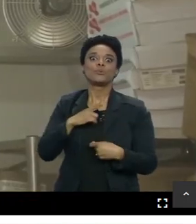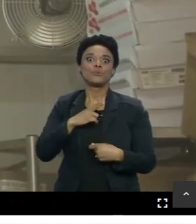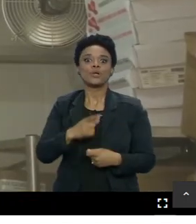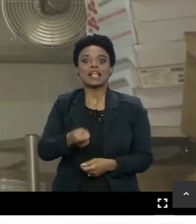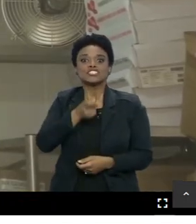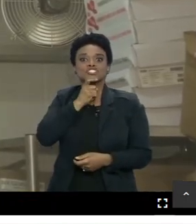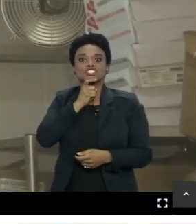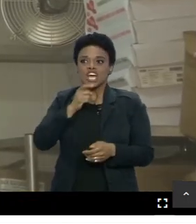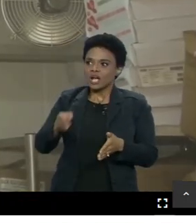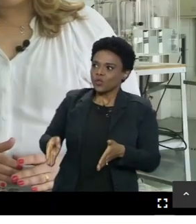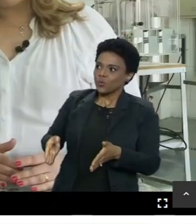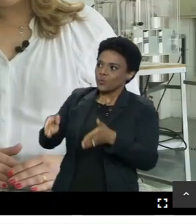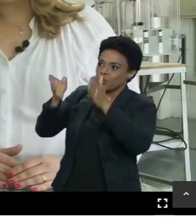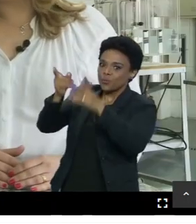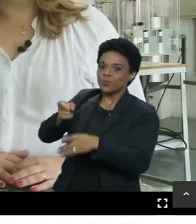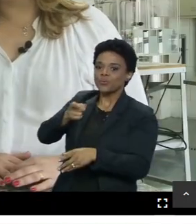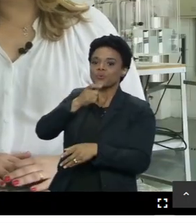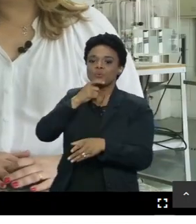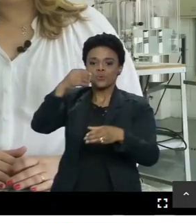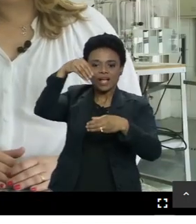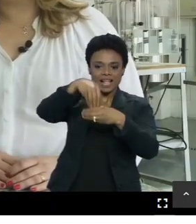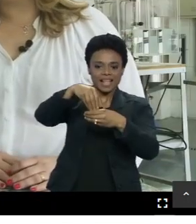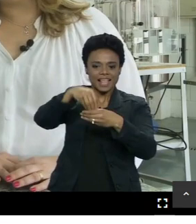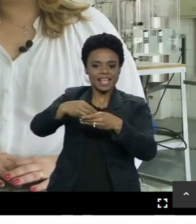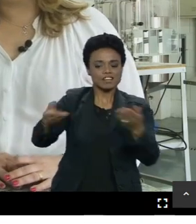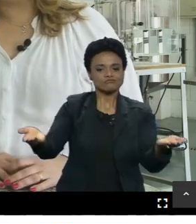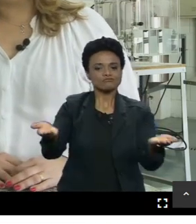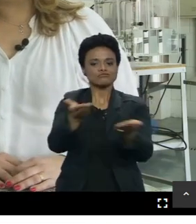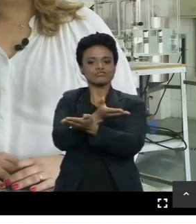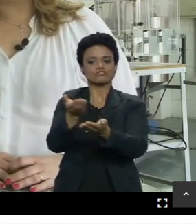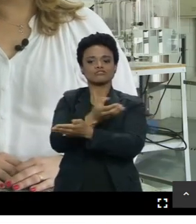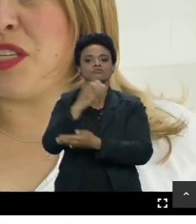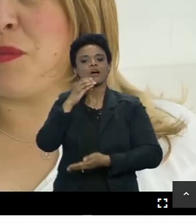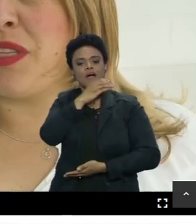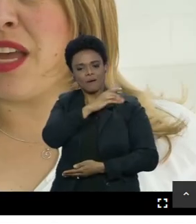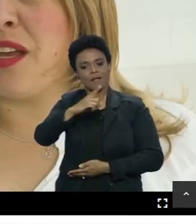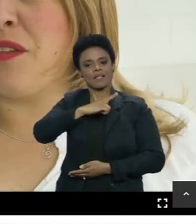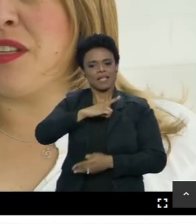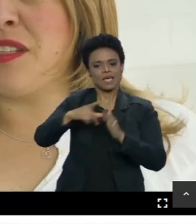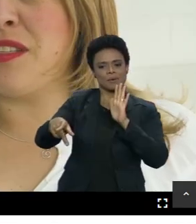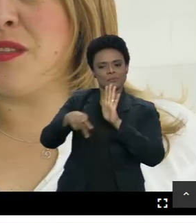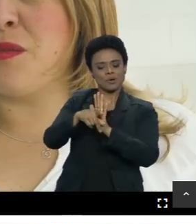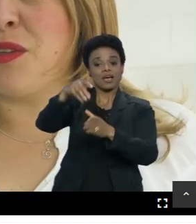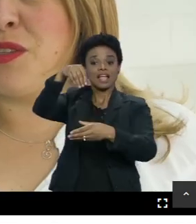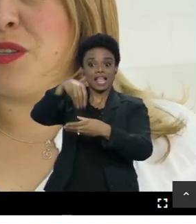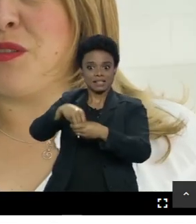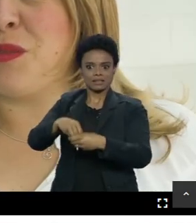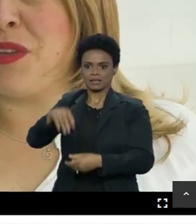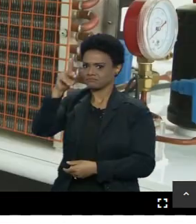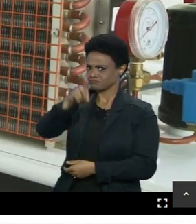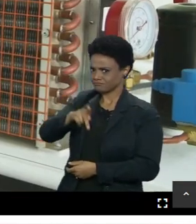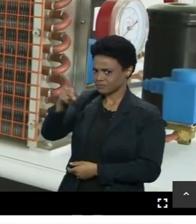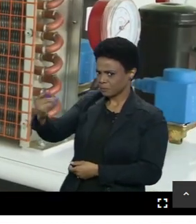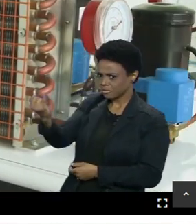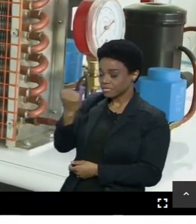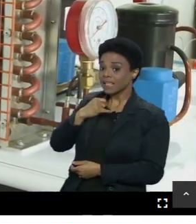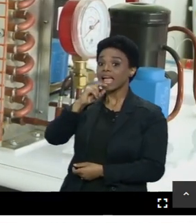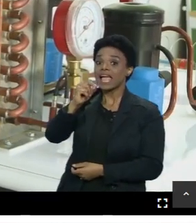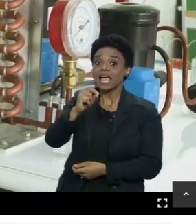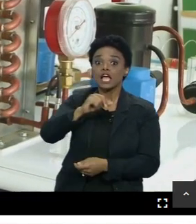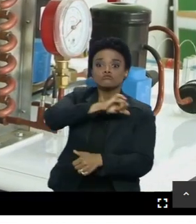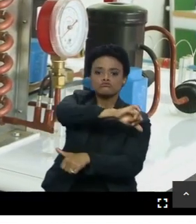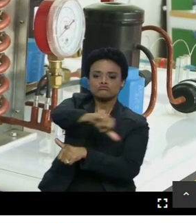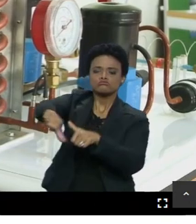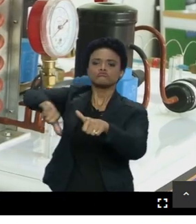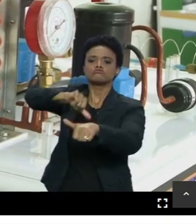no seu interior e os trocadores de calor compõem esses sistemas de refrigeração. A professora ainda cita que todo trocador de calor,